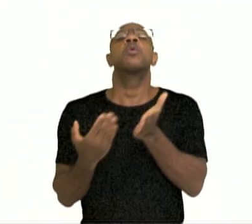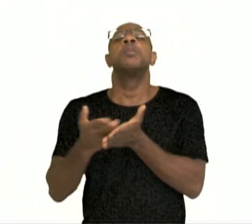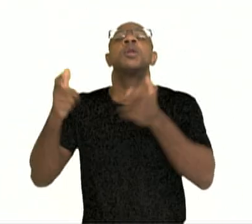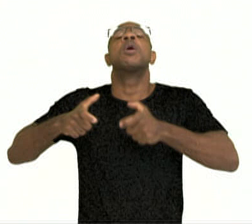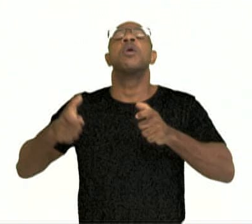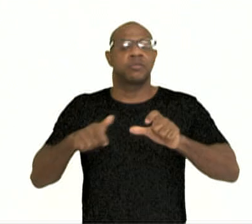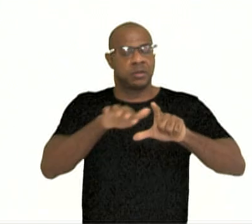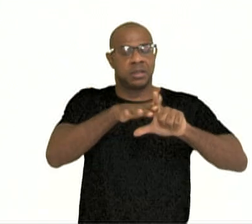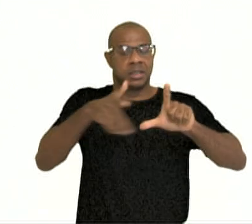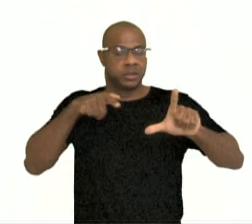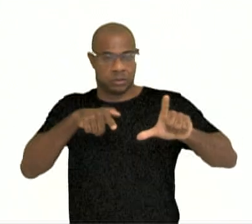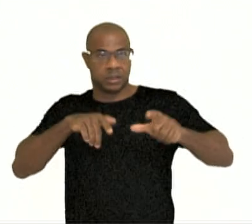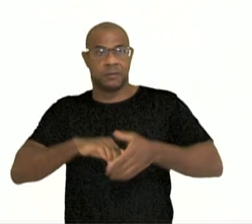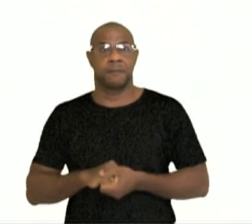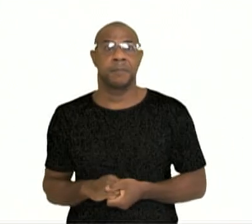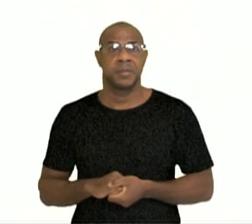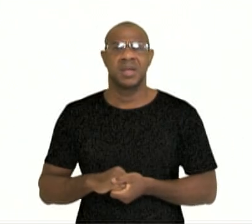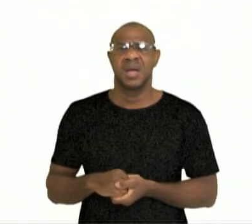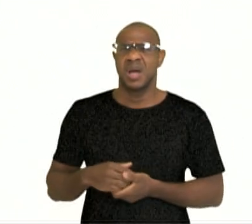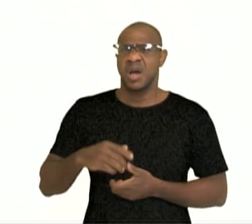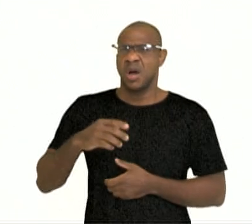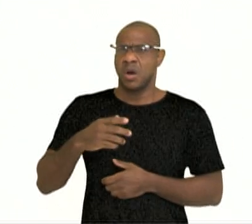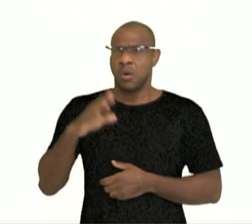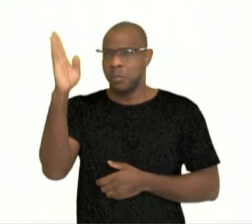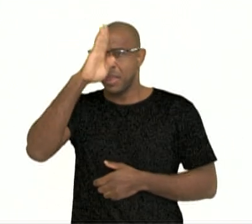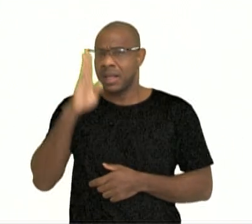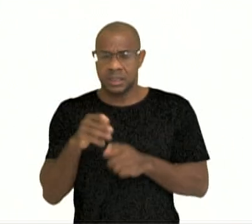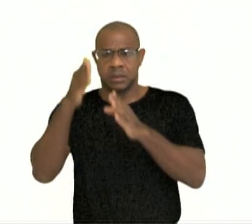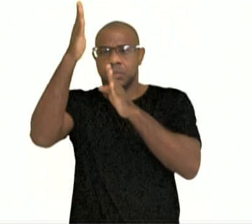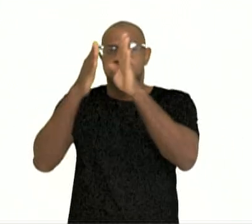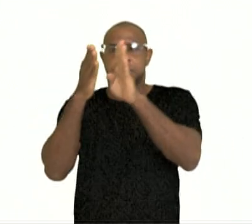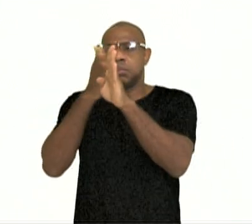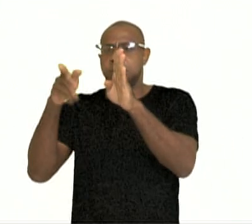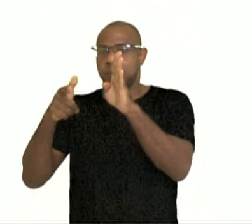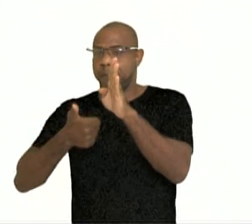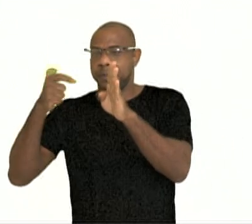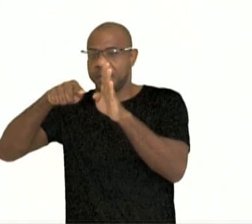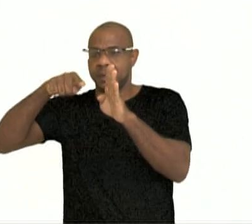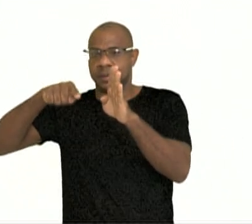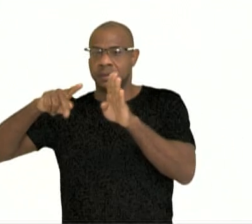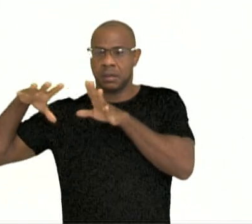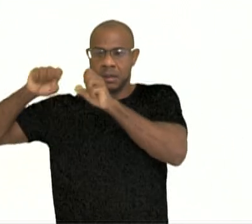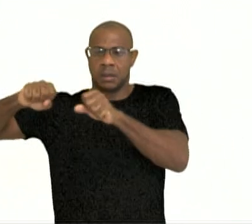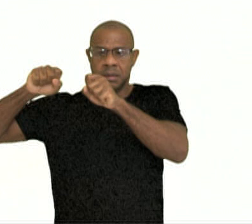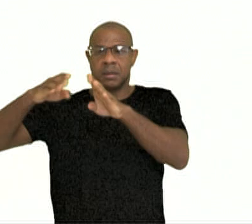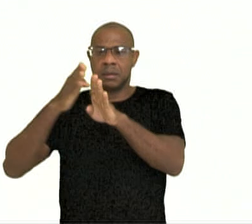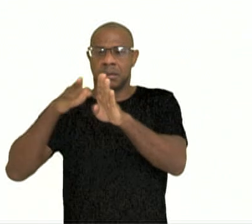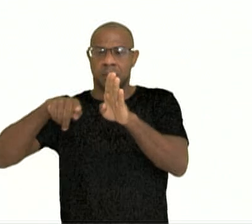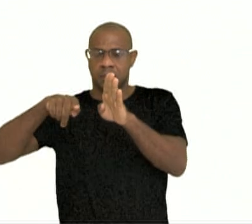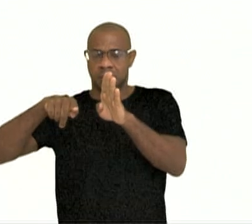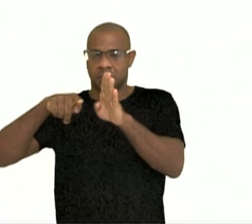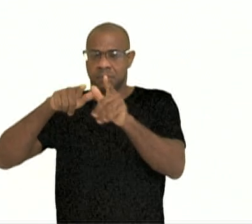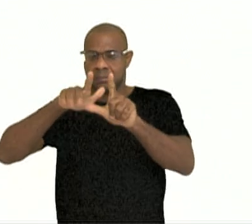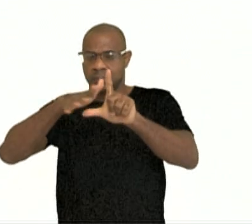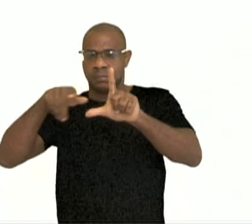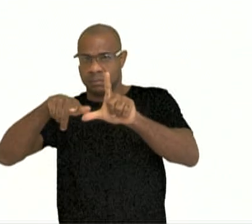O fato do Brasil ter sido ocupado primeiro na região litorânea, né, gera